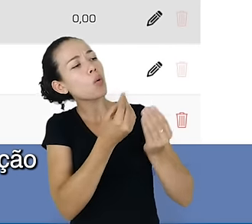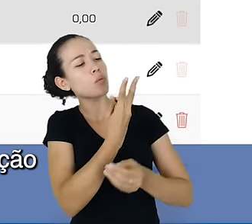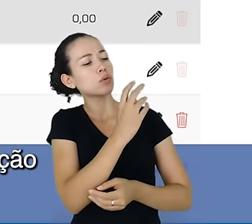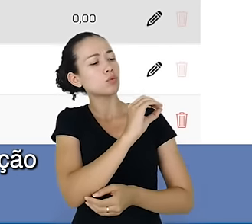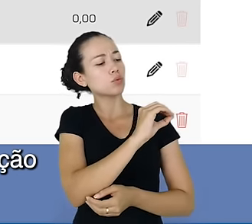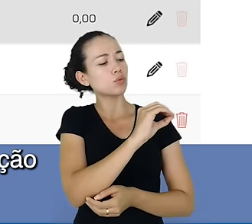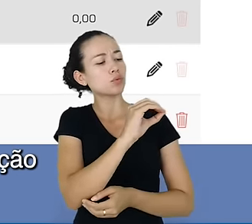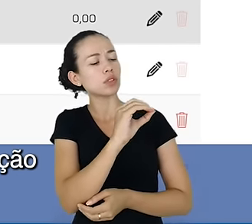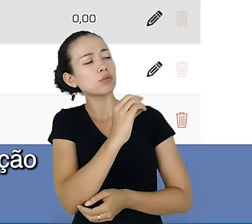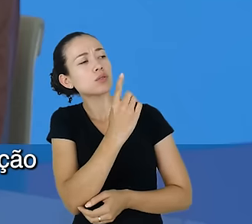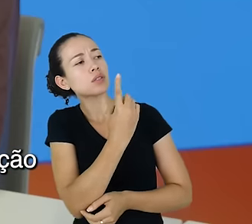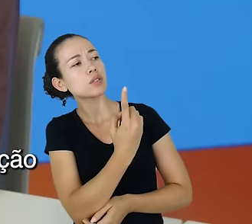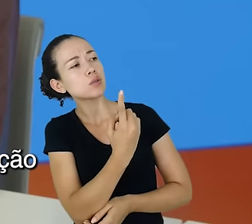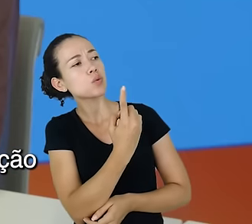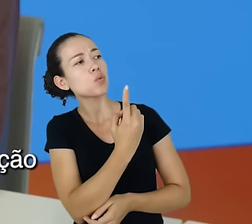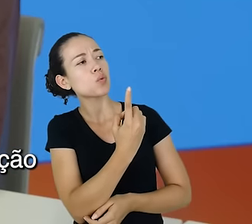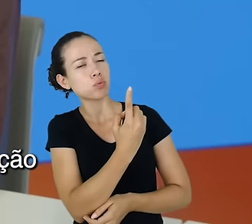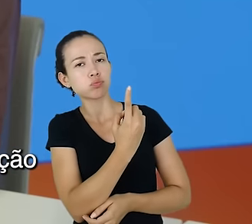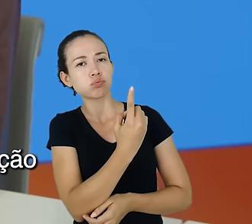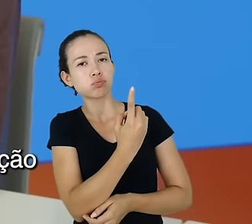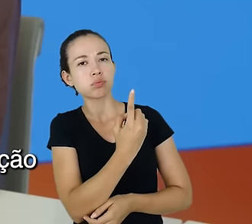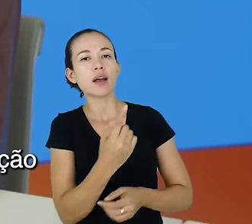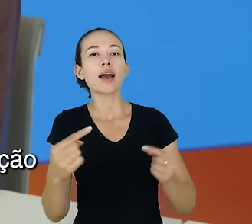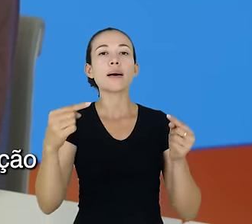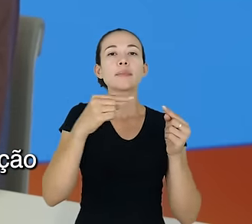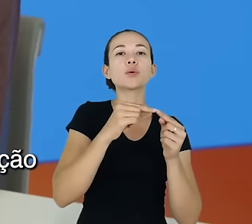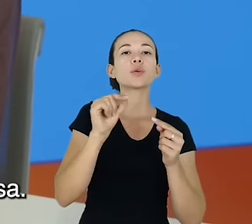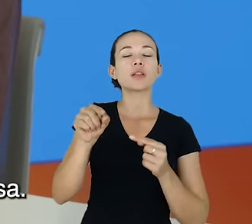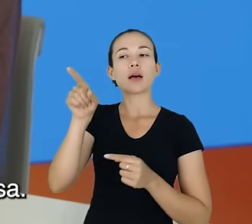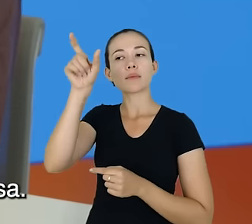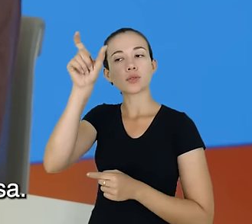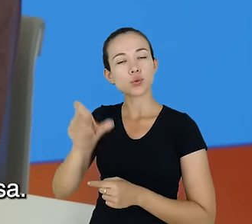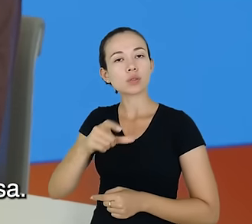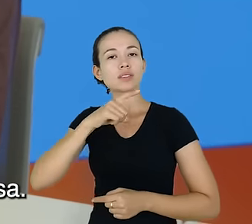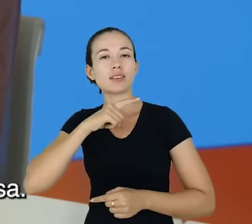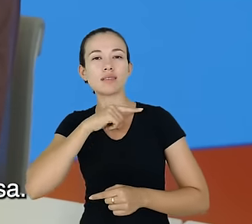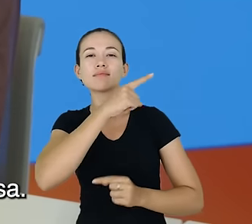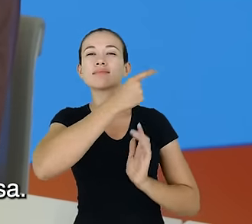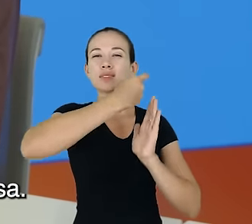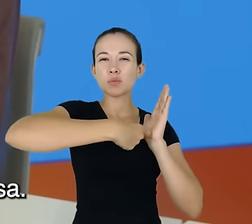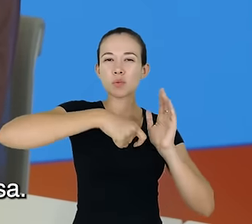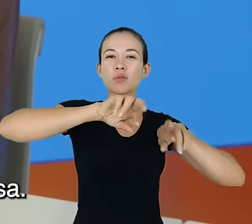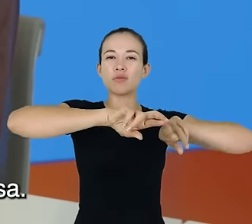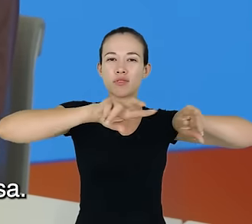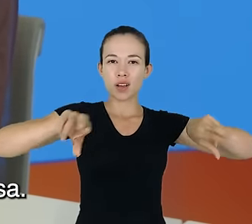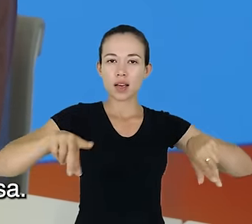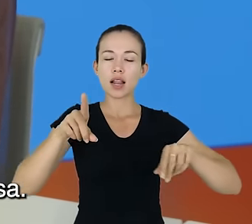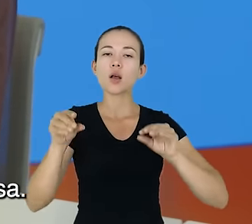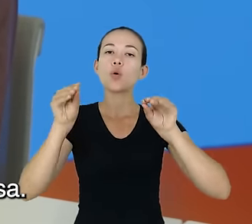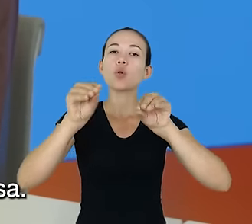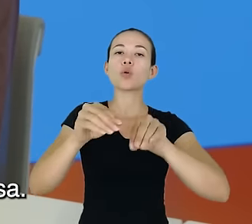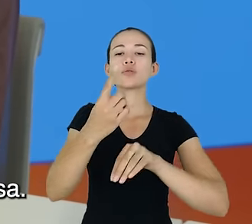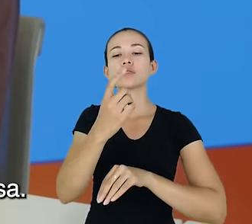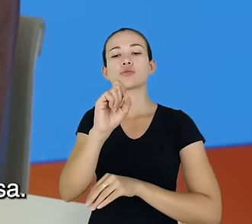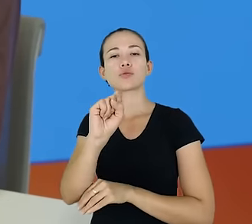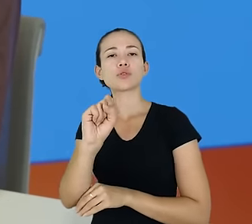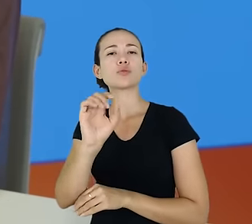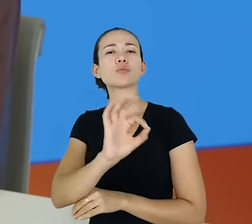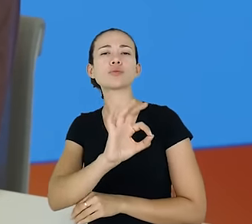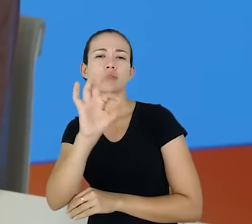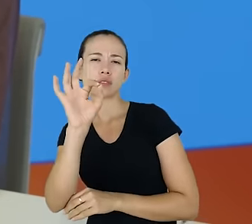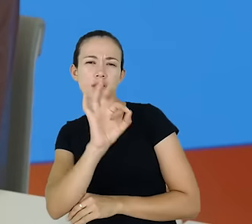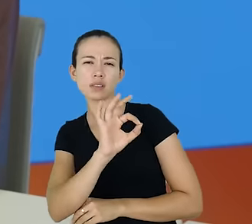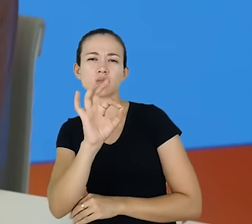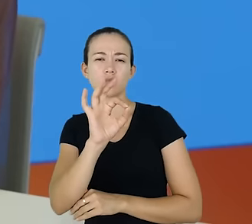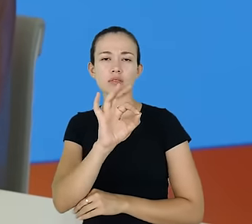que é uma lá que a pessoa tem a sução tribut isso E aí ele colocou lá 18% em alguma coisa E